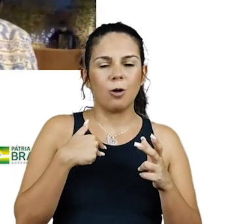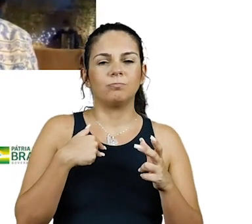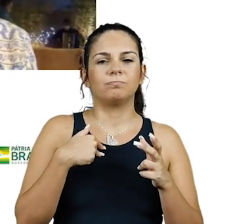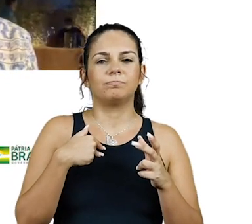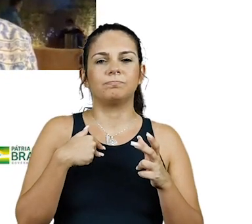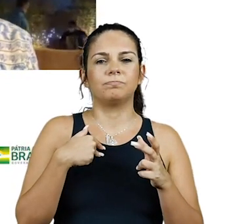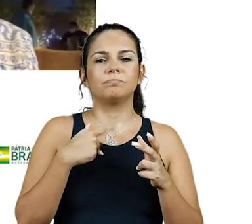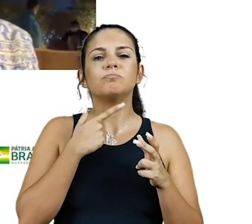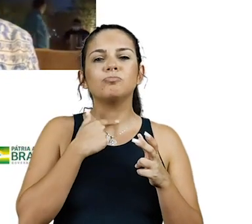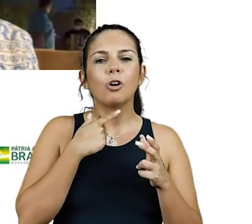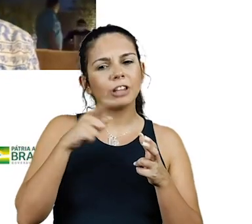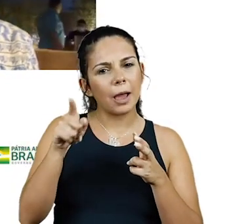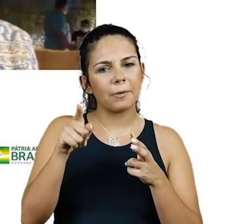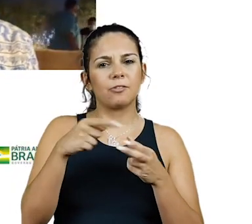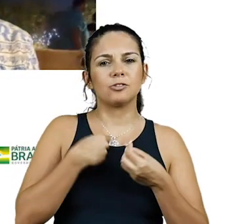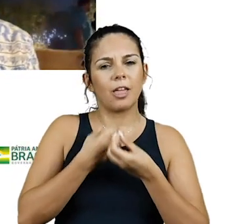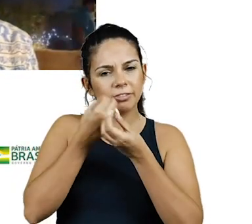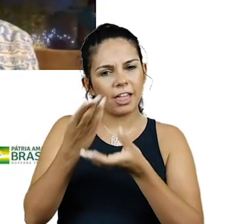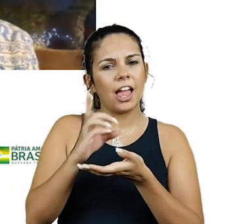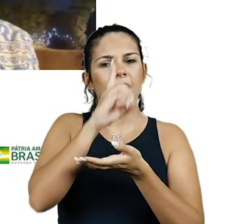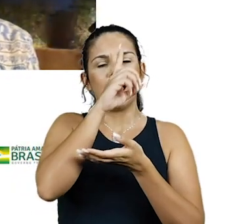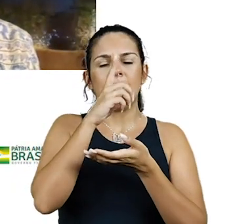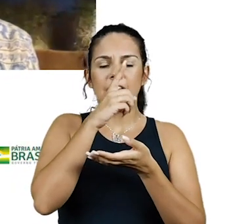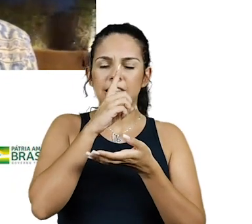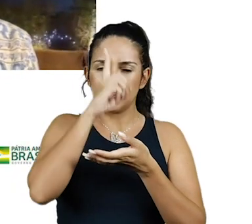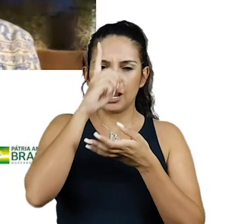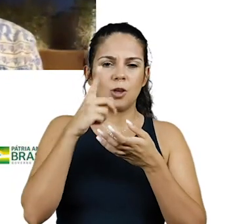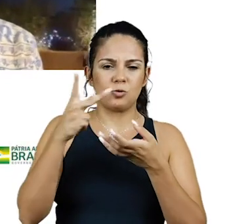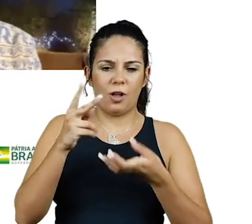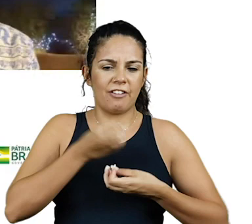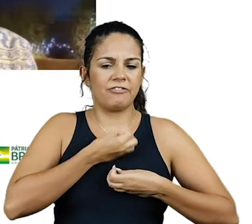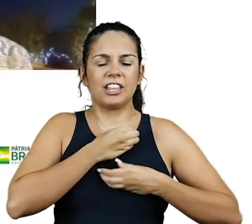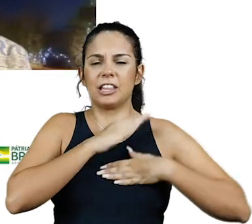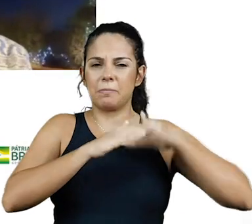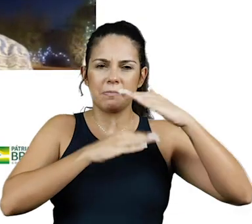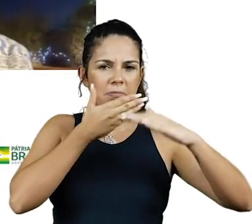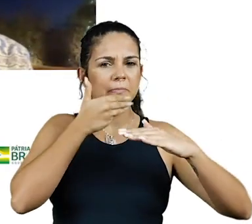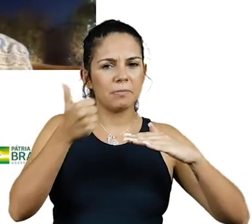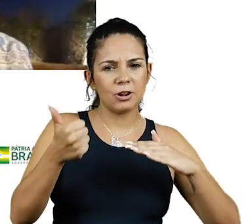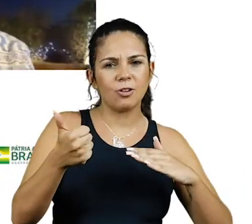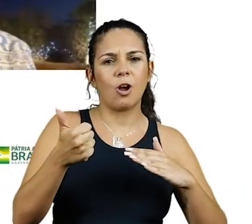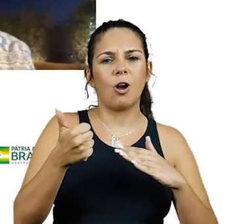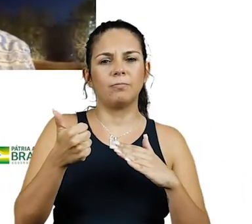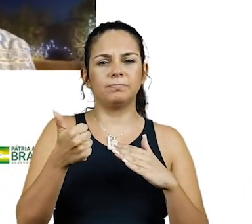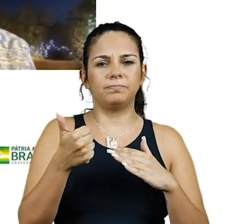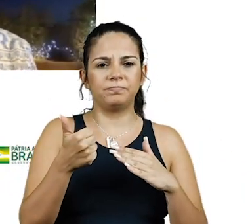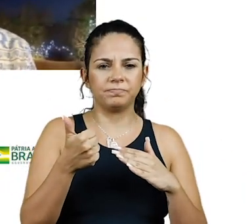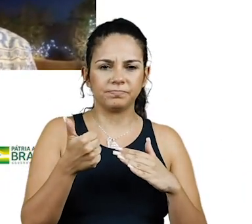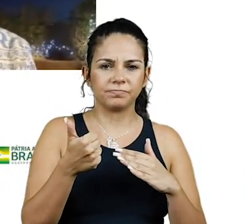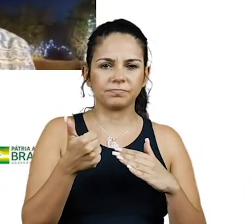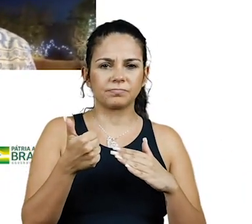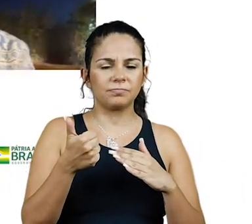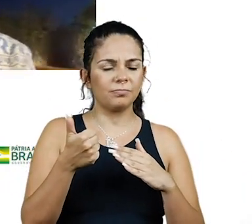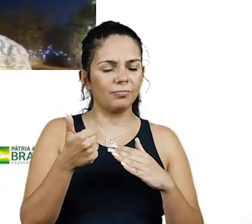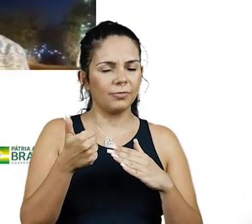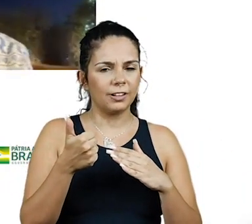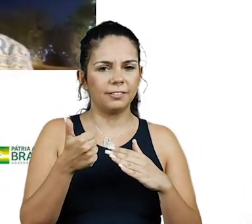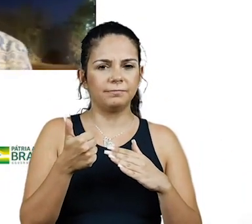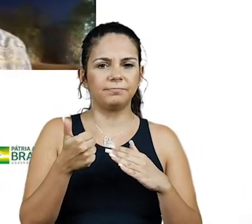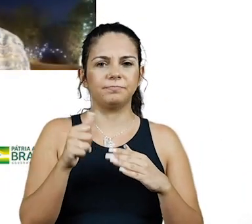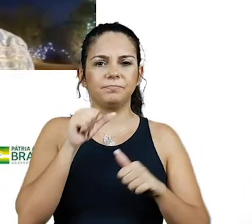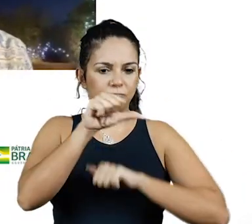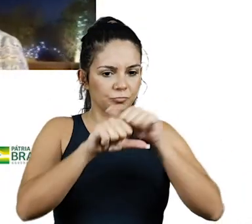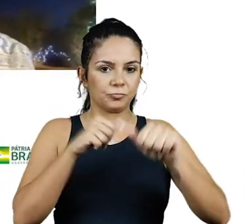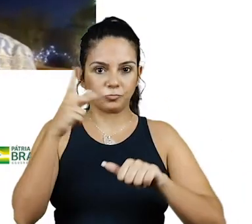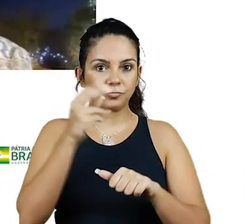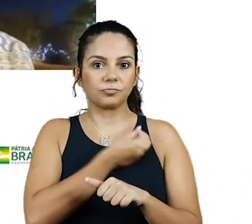nova sua empreitada de vida, essa guinada que você deu na vida, né? Assim, vertiginosa,